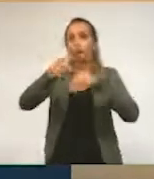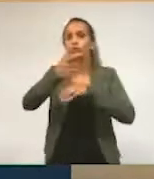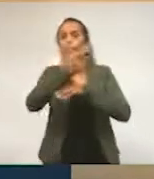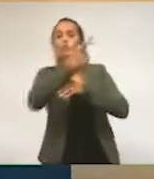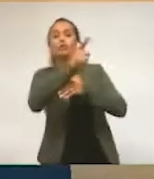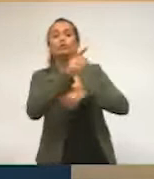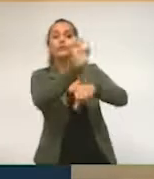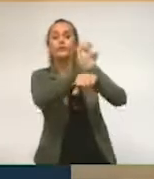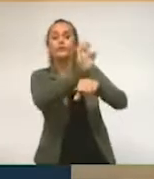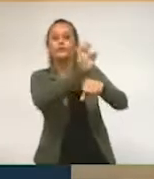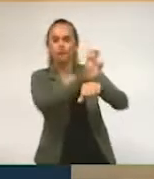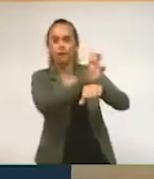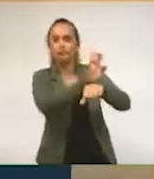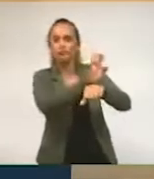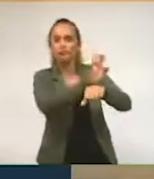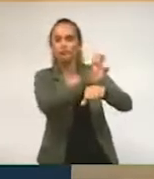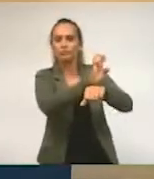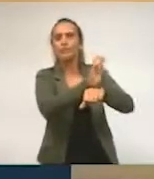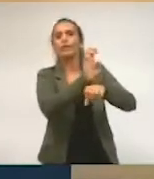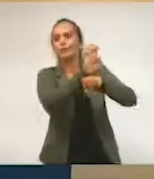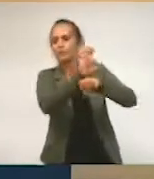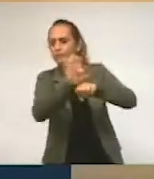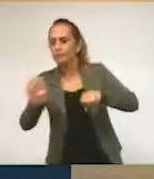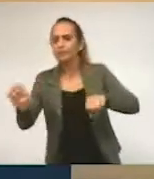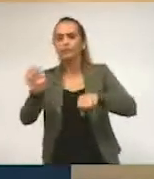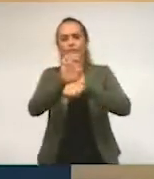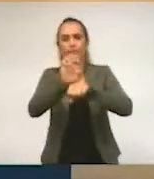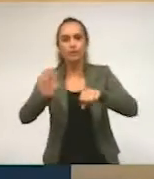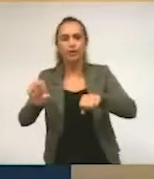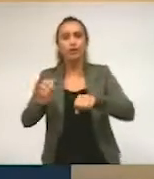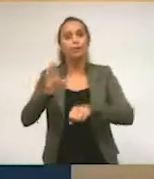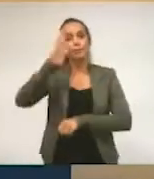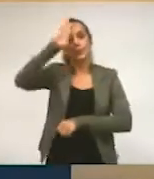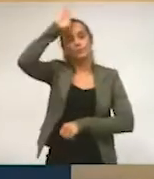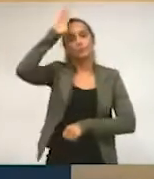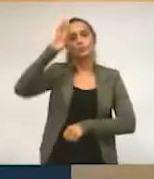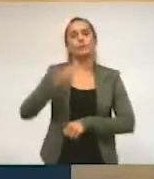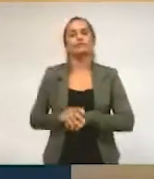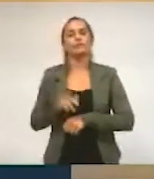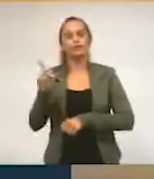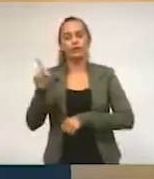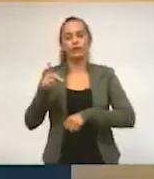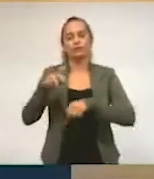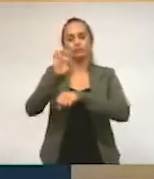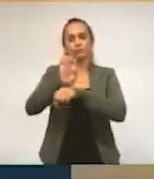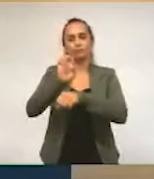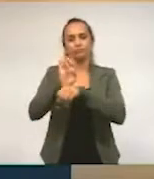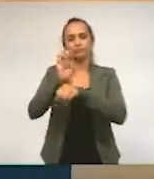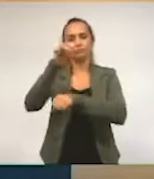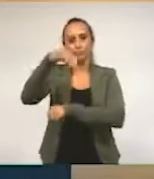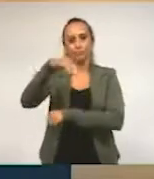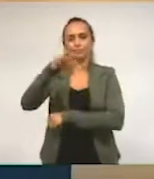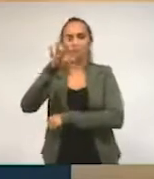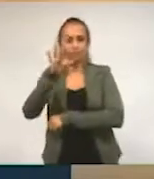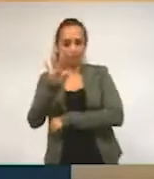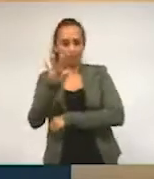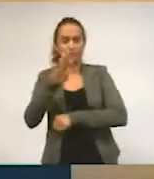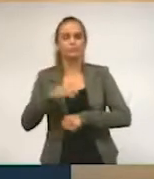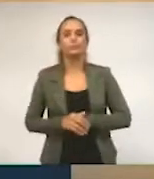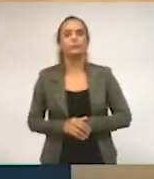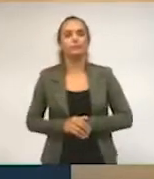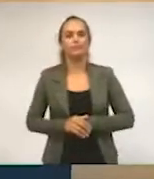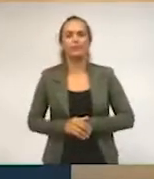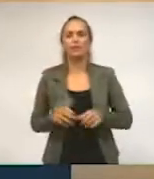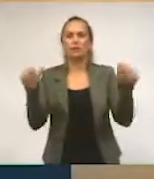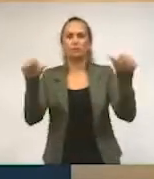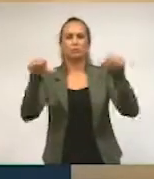estados principalmente do Estado do Mato Grosso aqui no estado de Rondônia o e pobres e